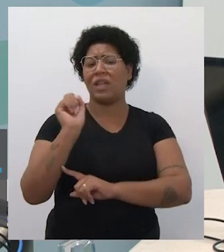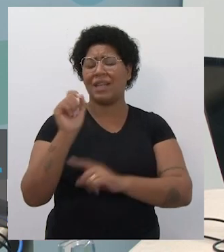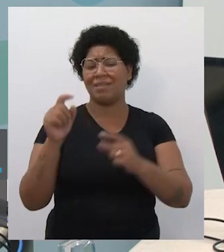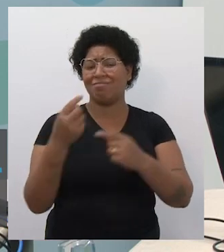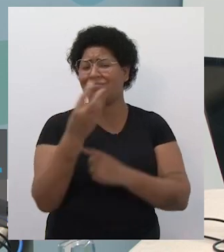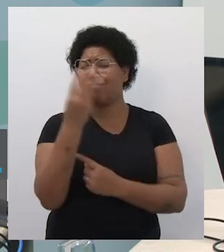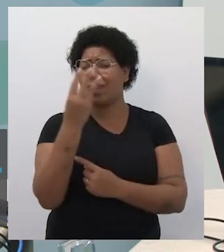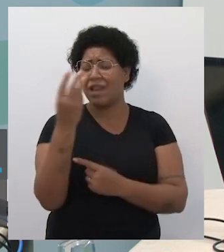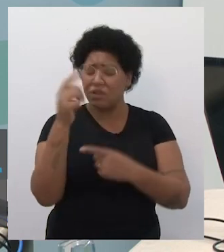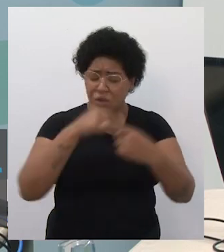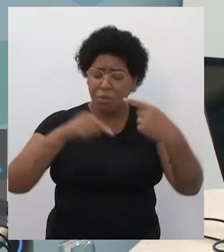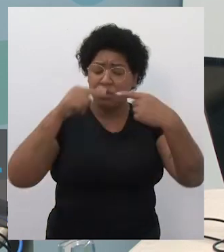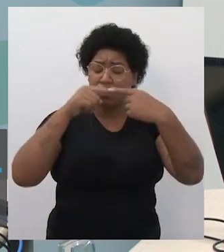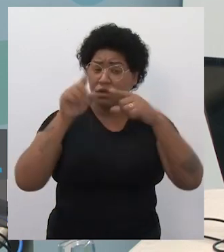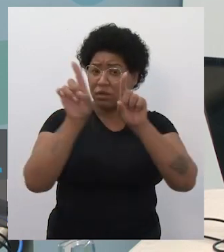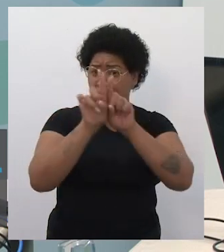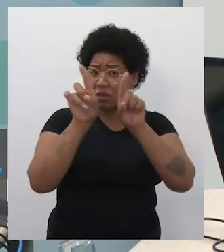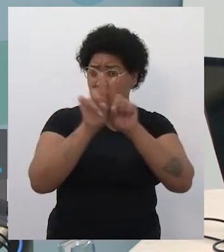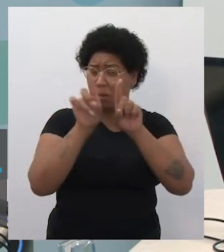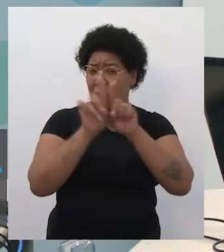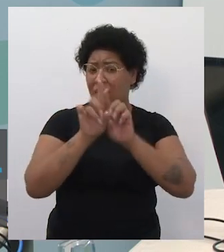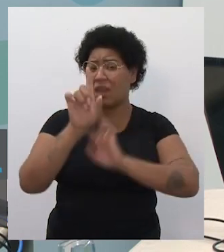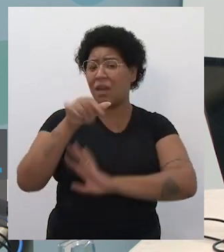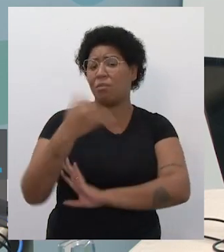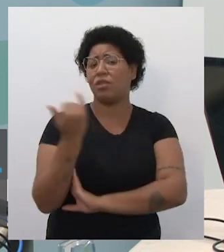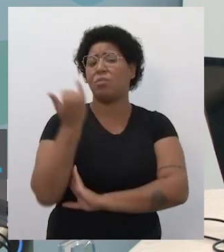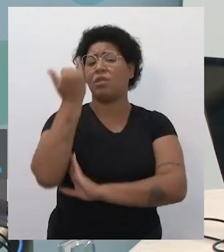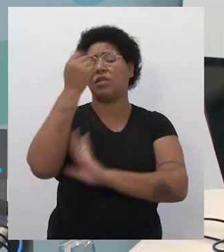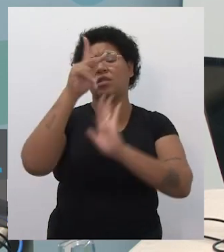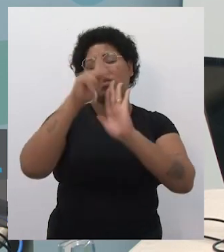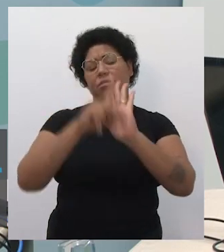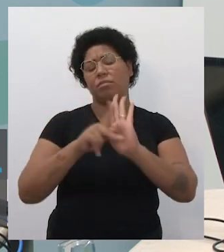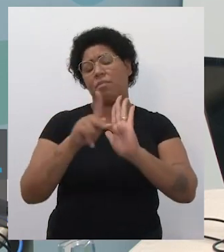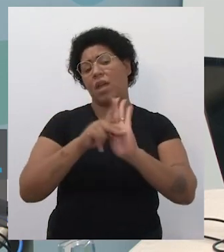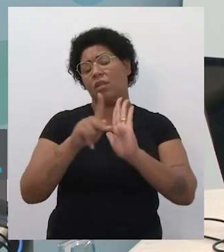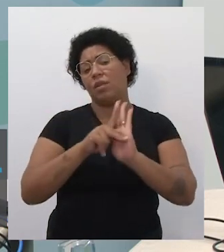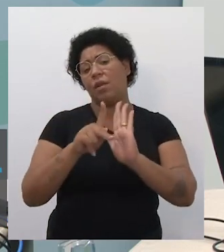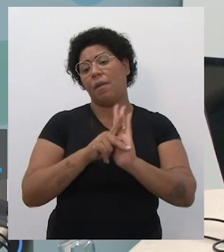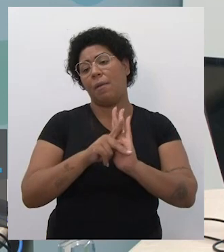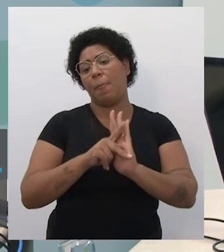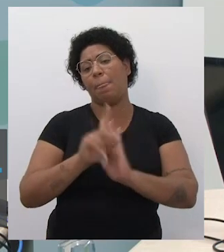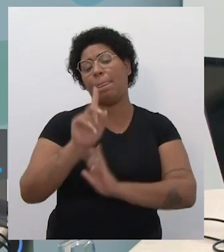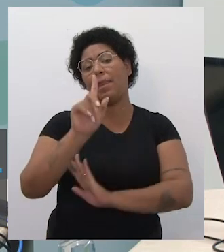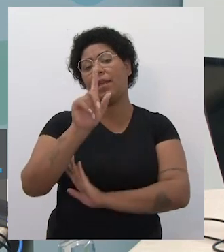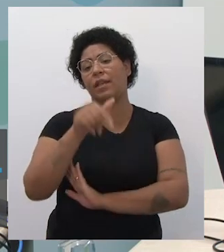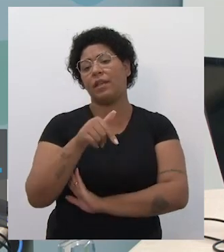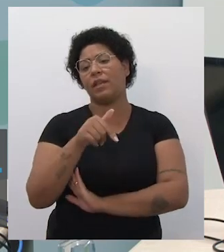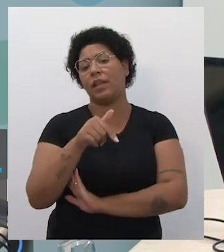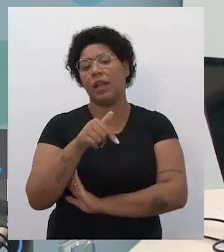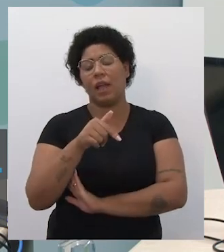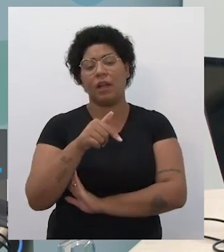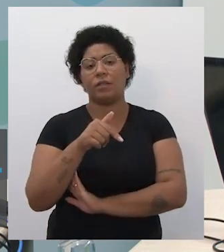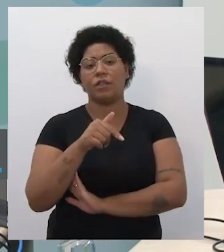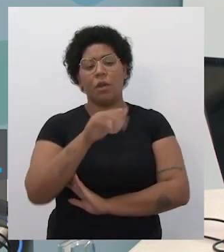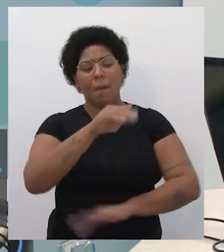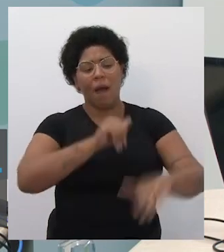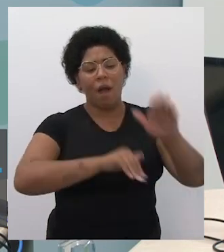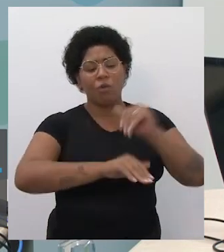muito específicos da utilização dessa metodologia, que são atrair a adesão do estudante com